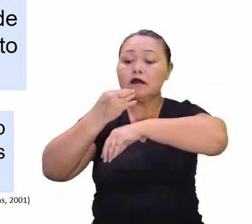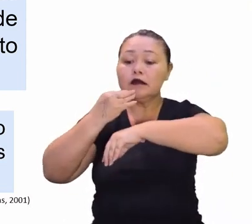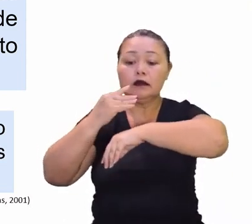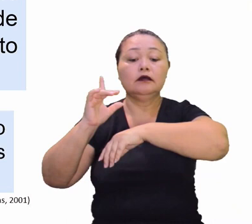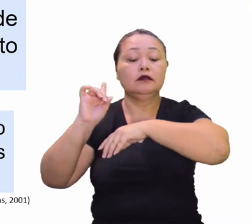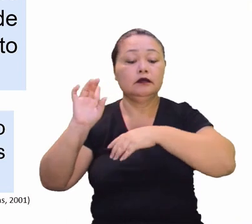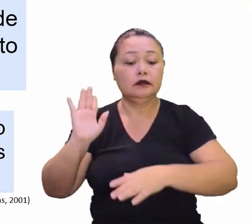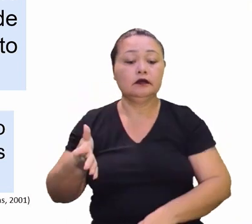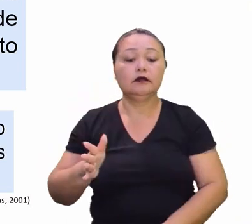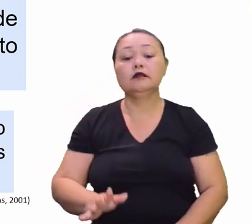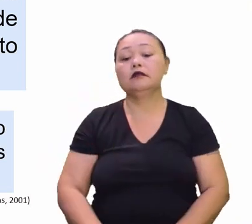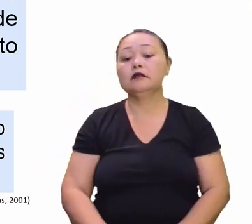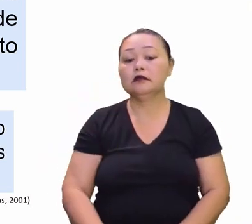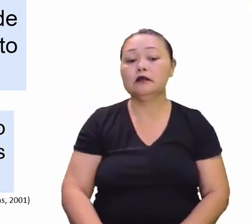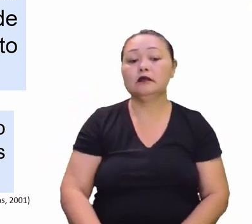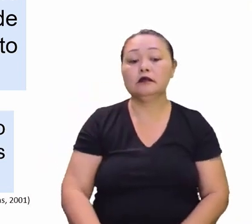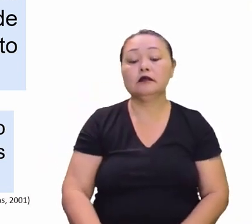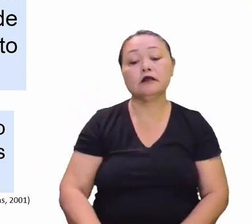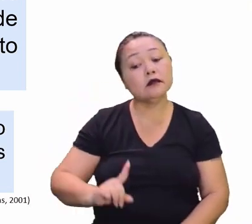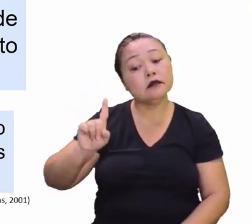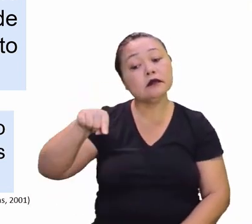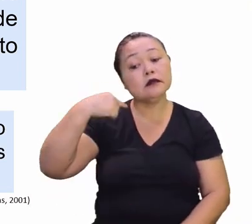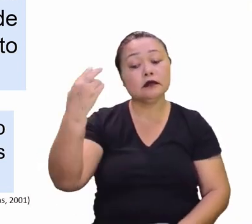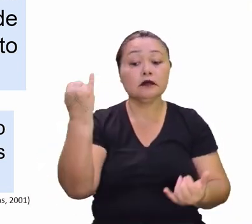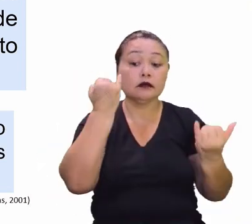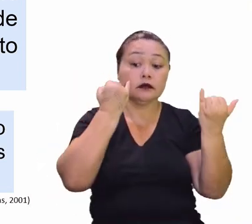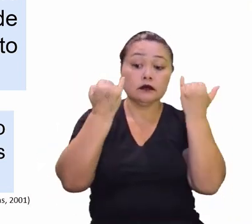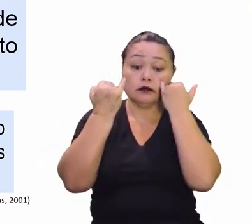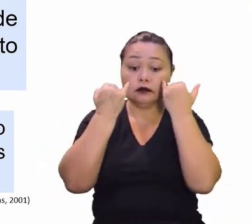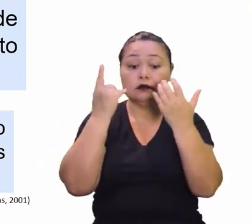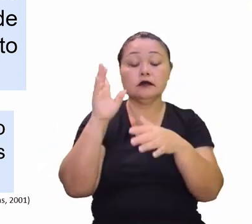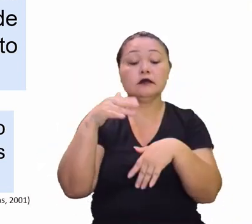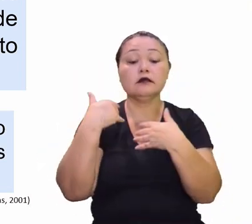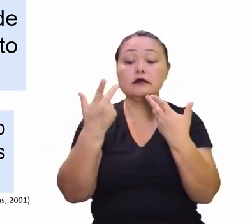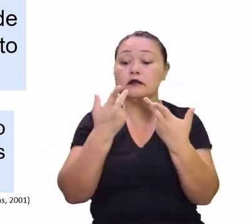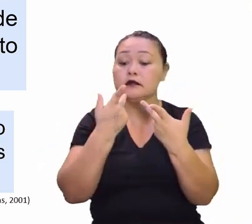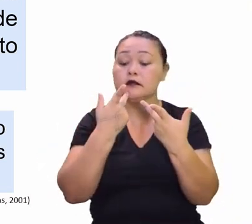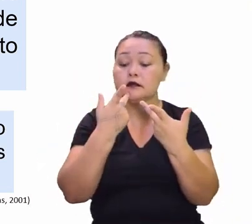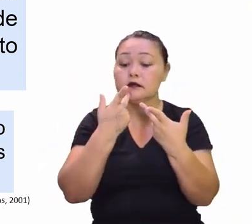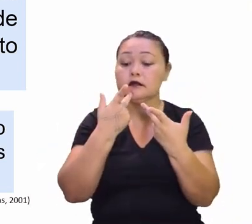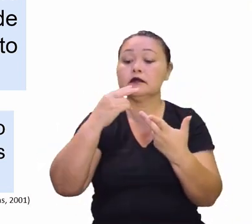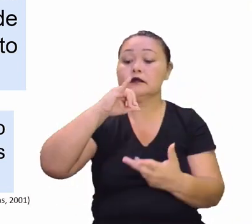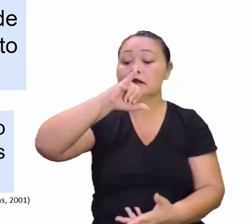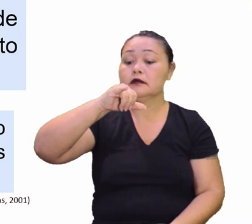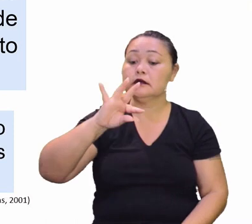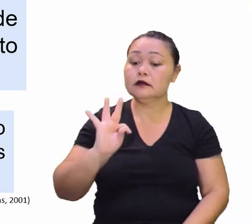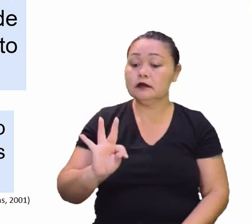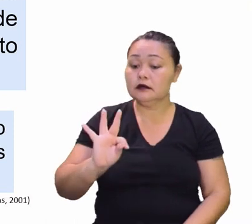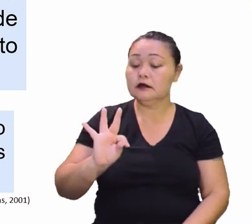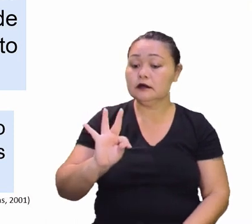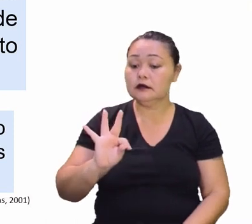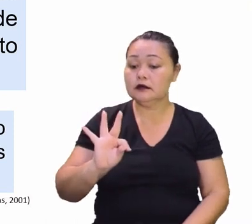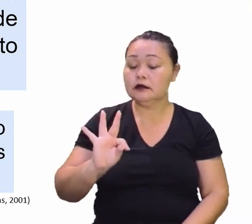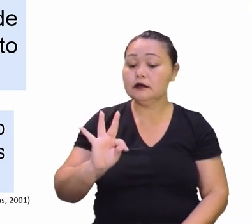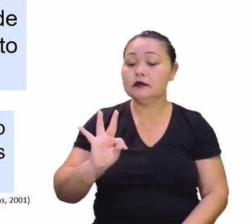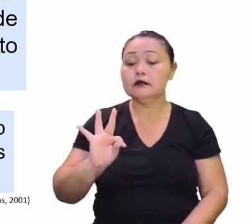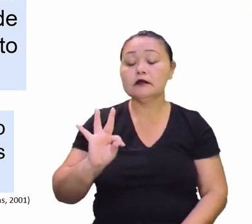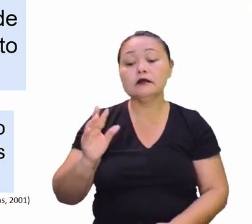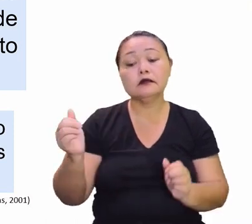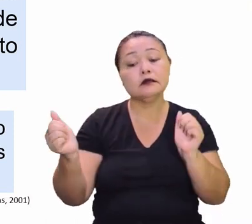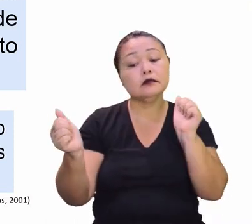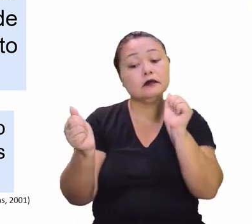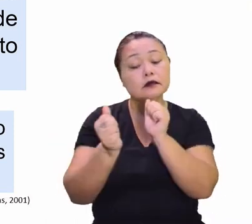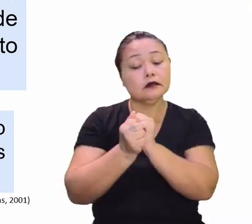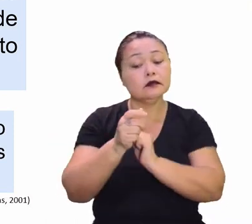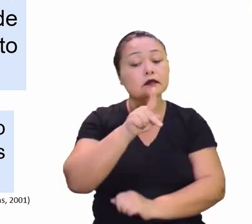Rogério, e uma outra informação interessante é falar que Jorge Teixeira era muito próximo de